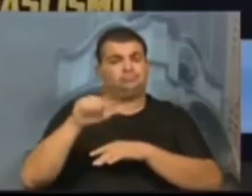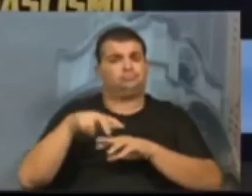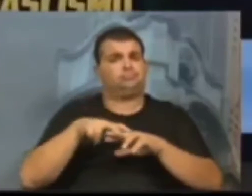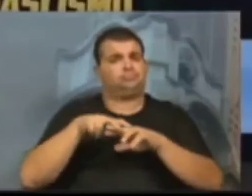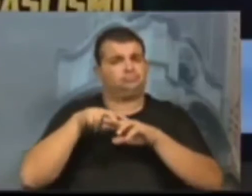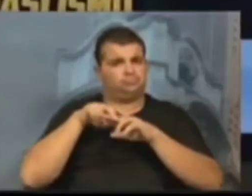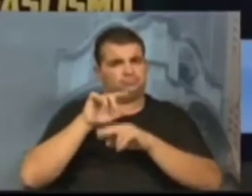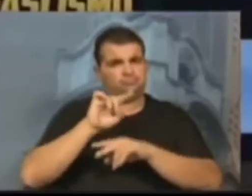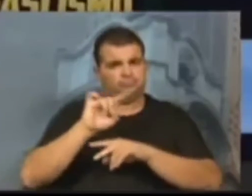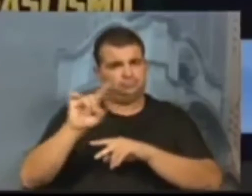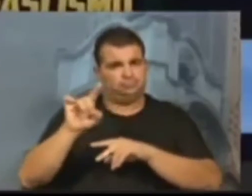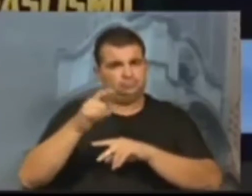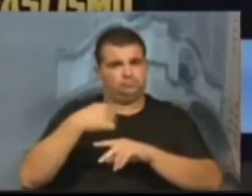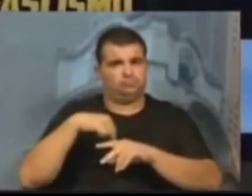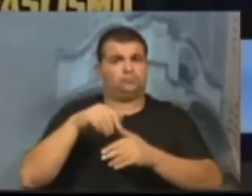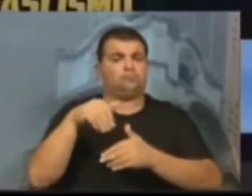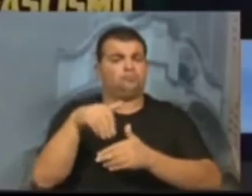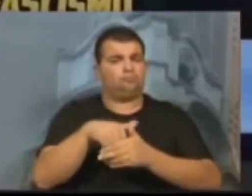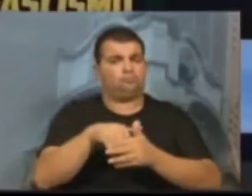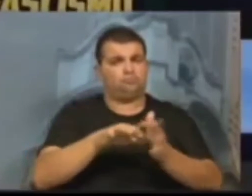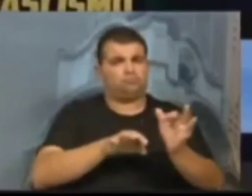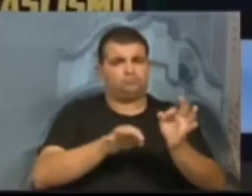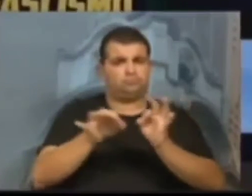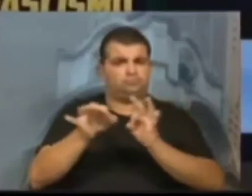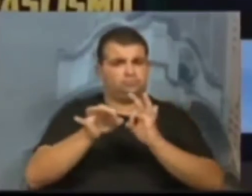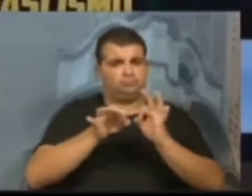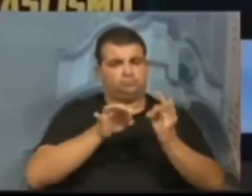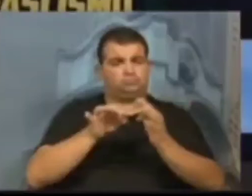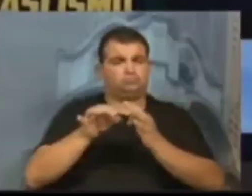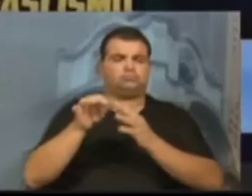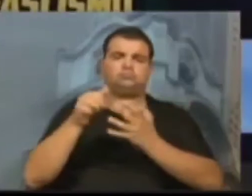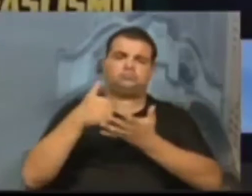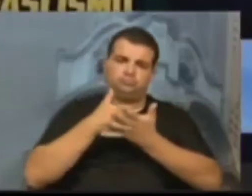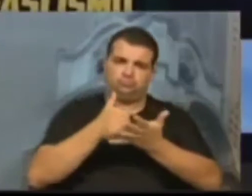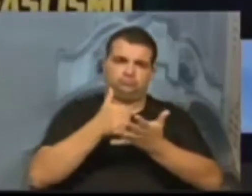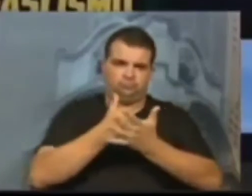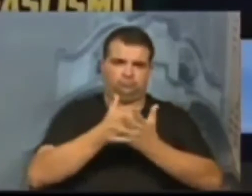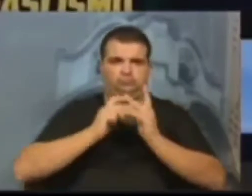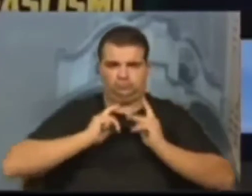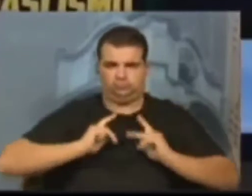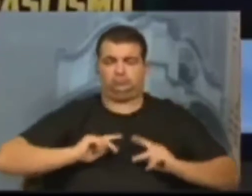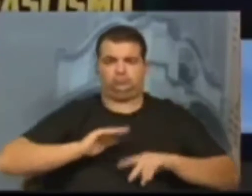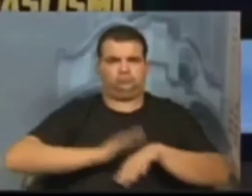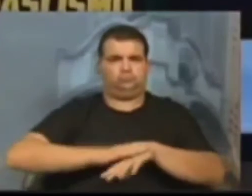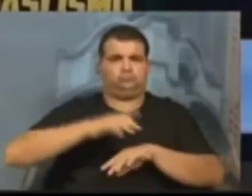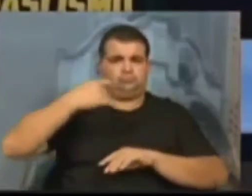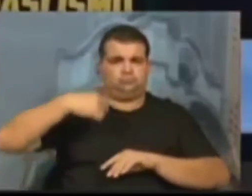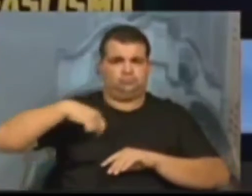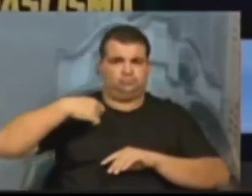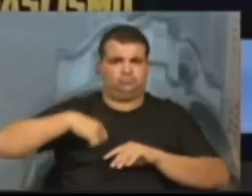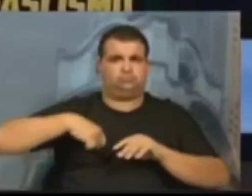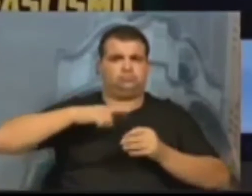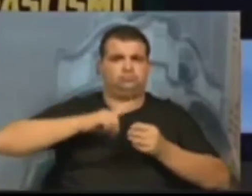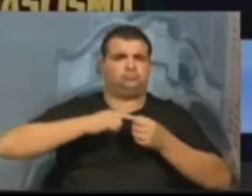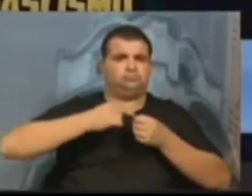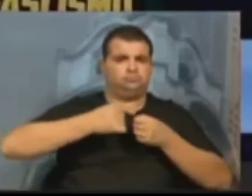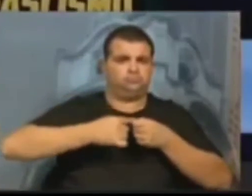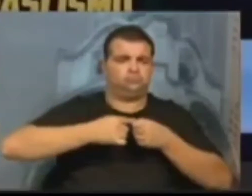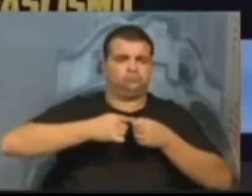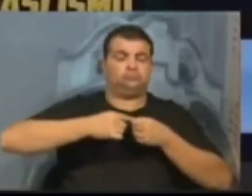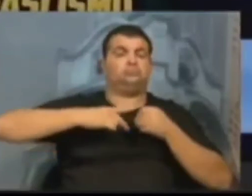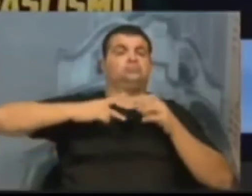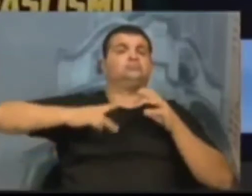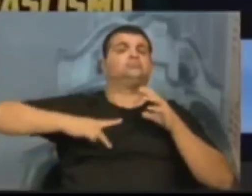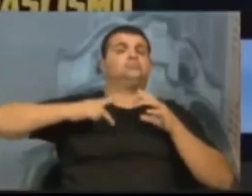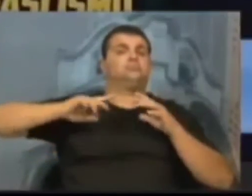motivo de nós votarmos projetos que favoreçam aqueles que mais necessitam nessa cidade, que essa